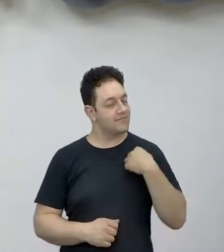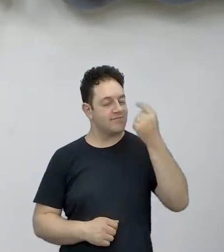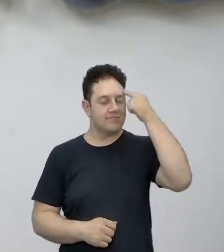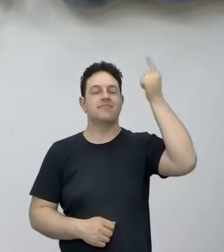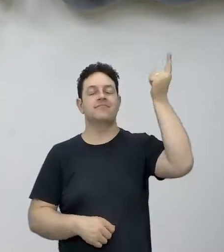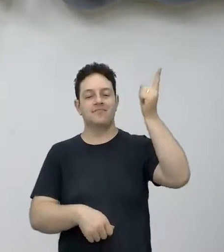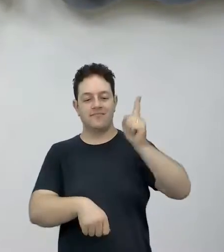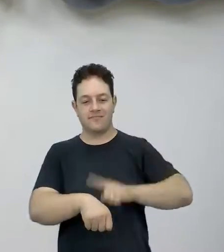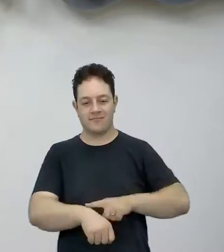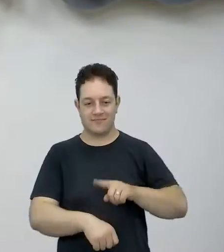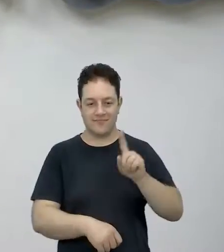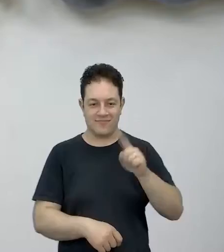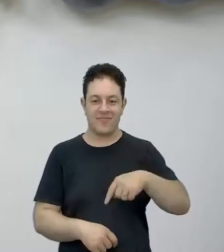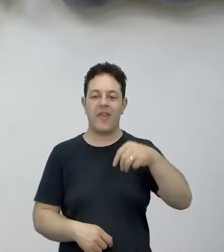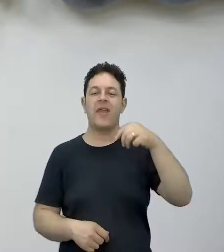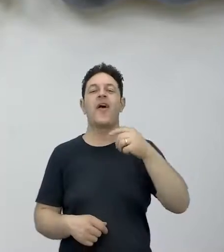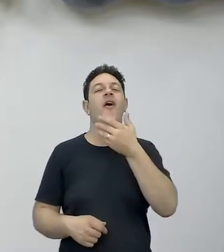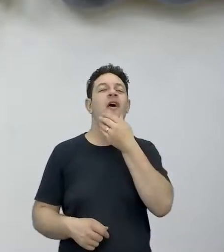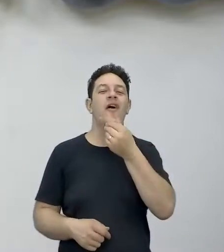senhor Madruga, né?